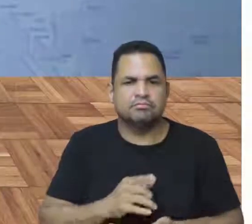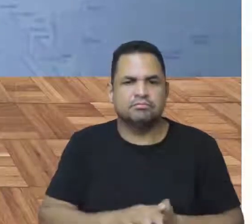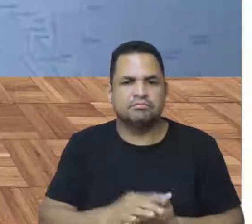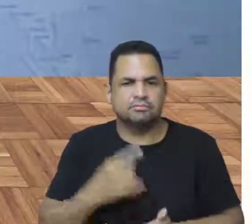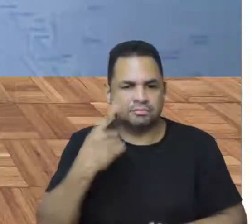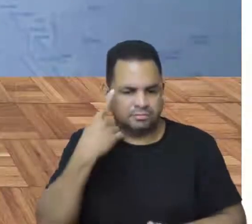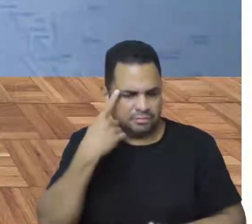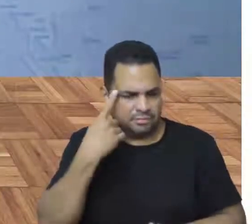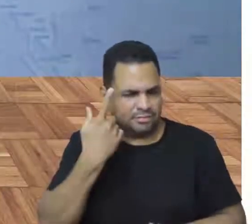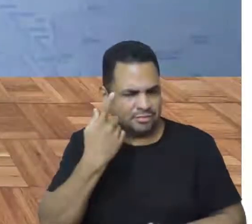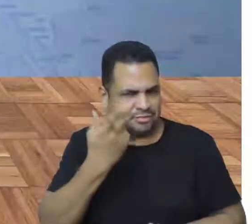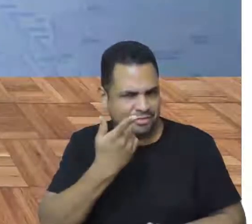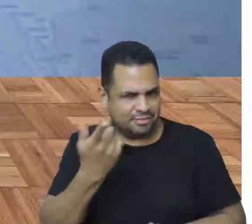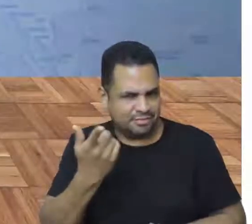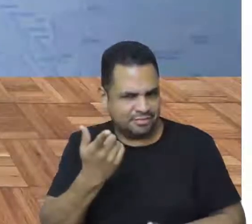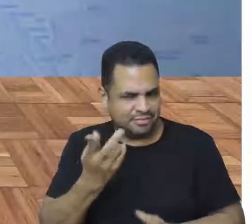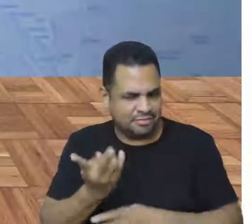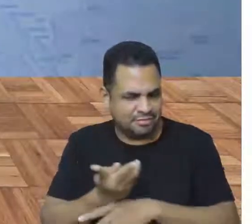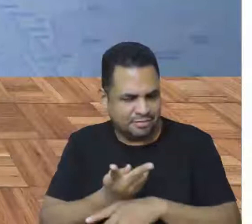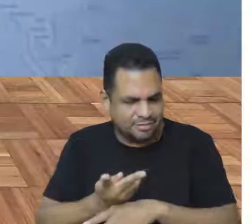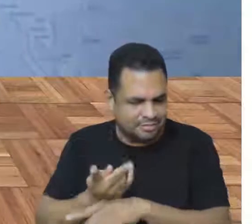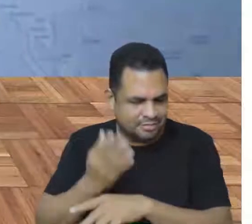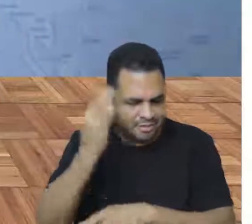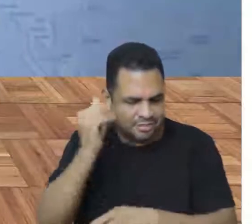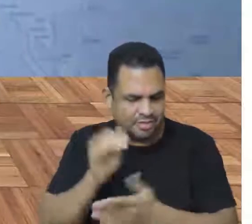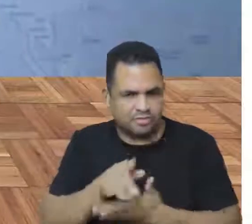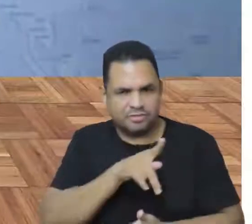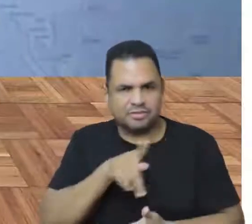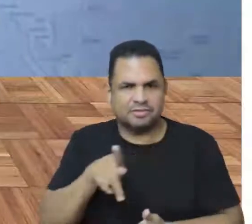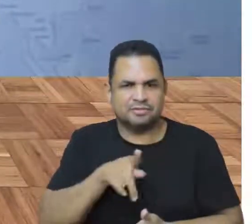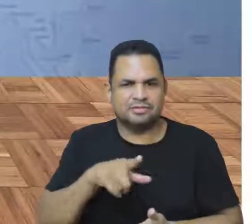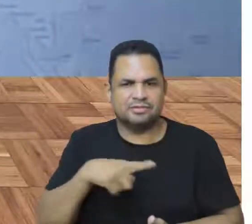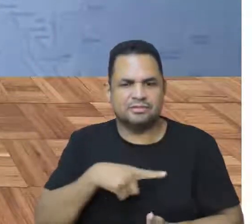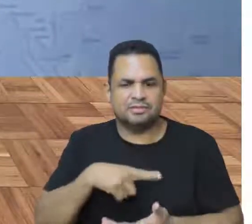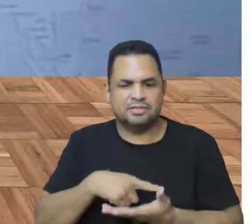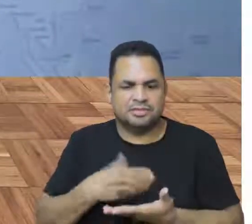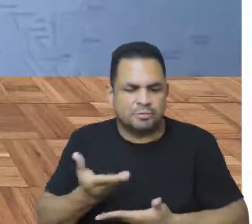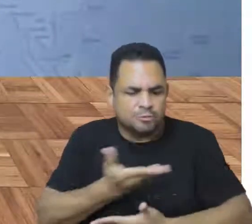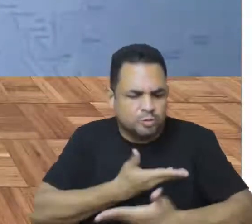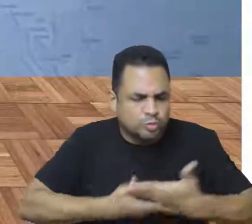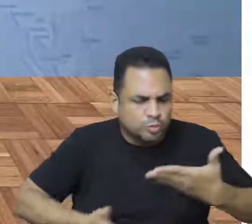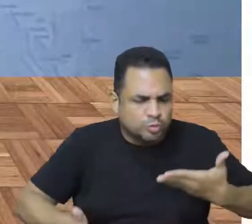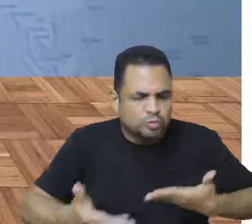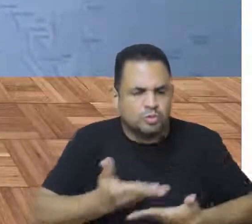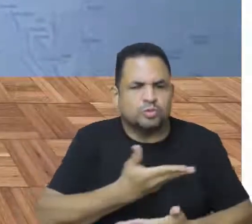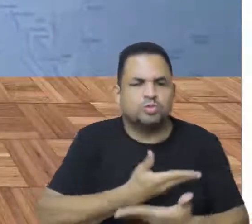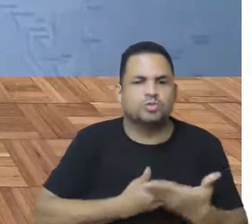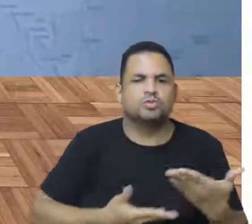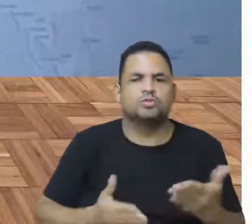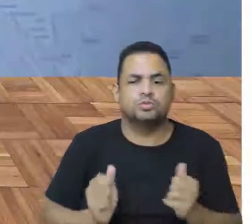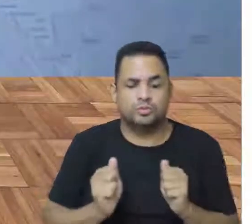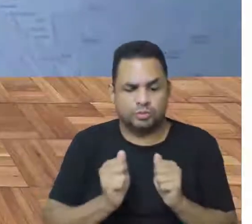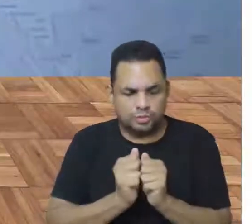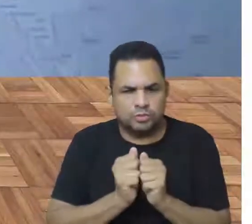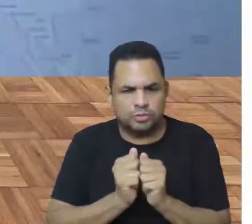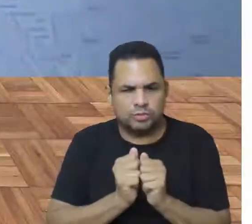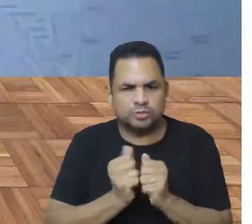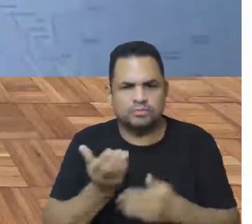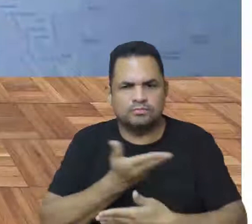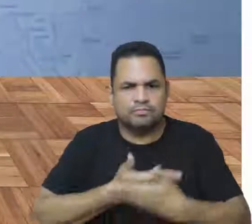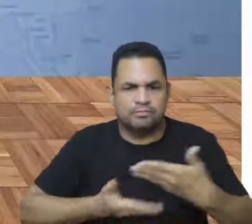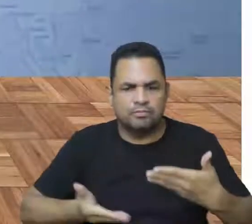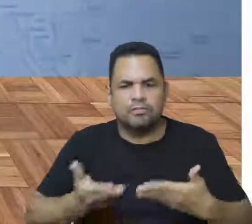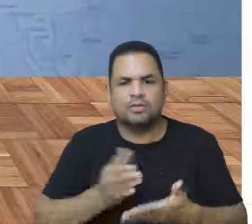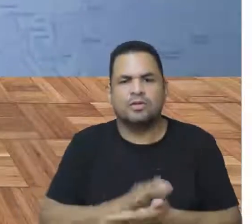eu não estou procurando saber com os professores? Nós temos que estar integrados, nosso sistema é de rede. Sistema de rede,